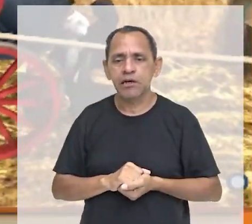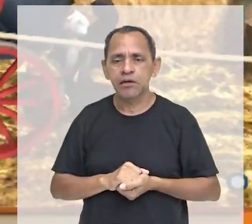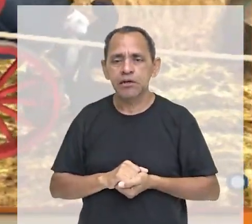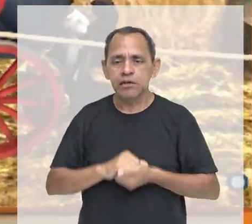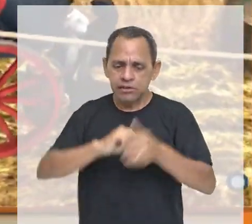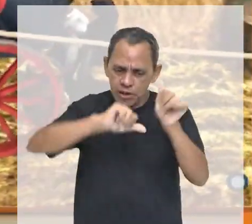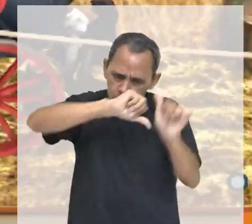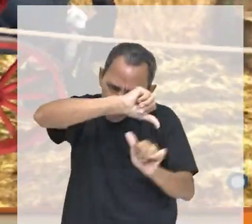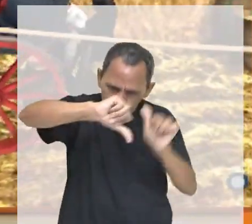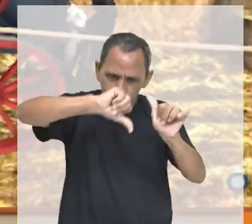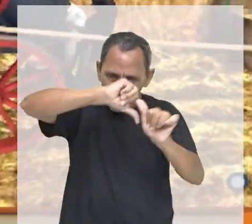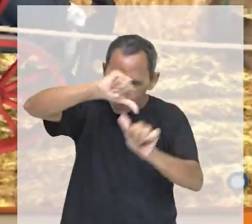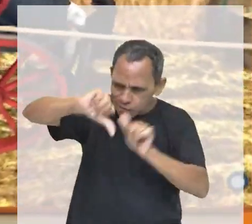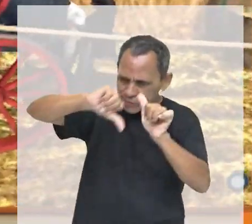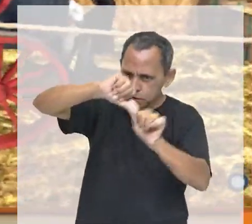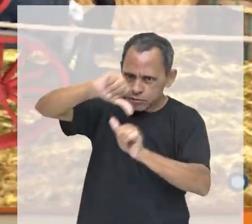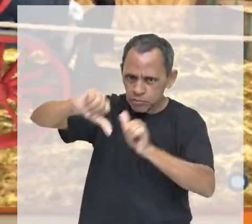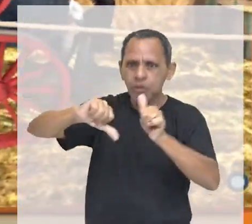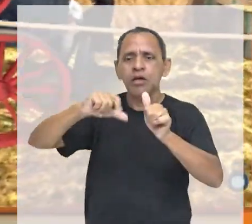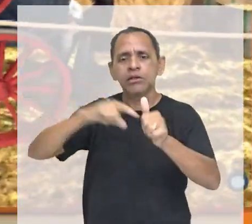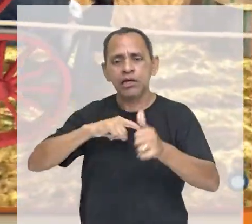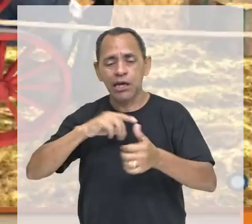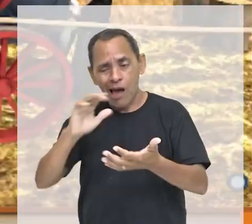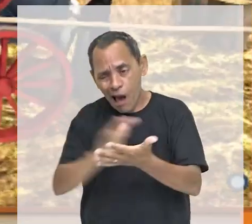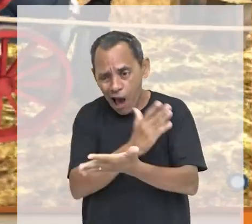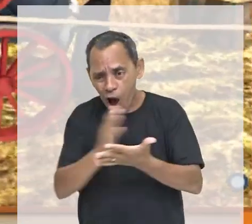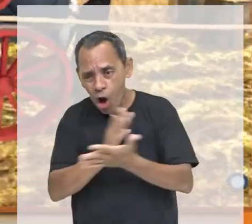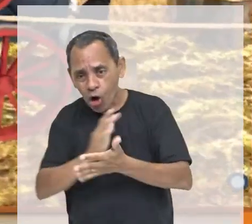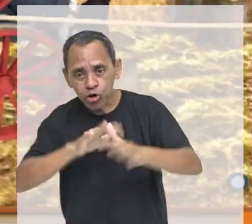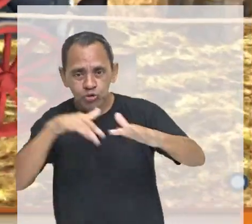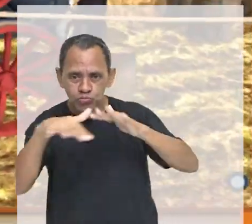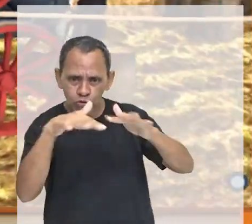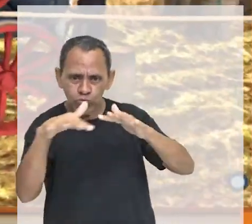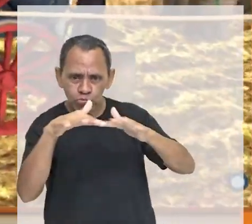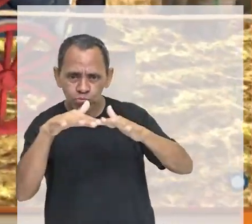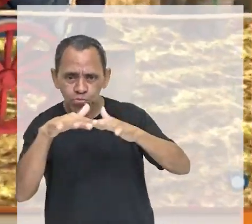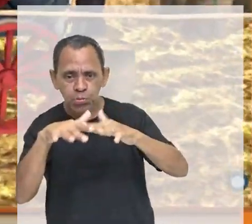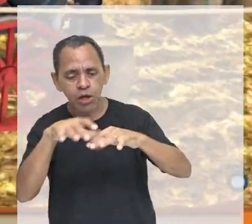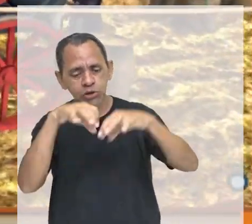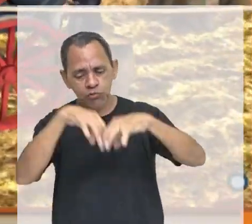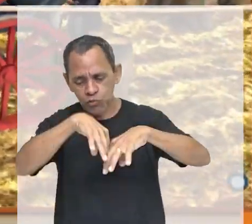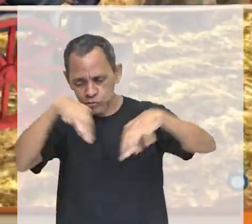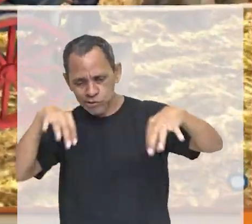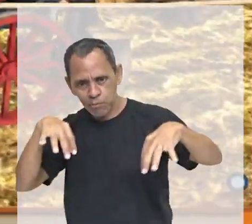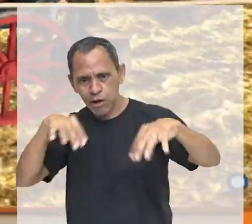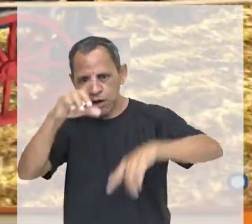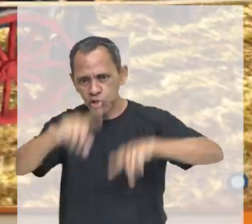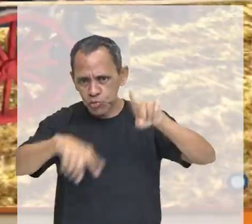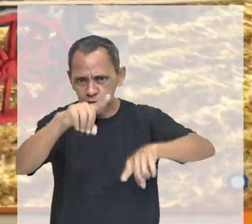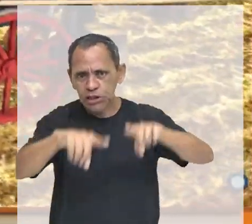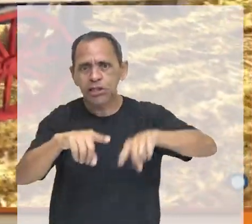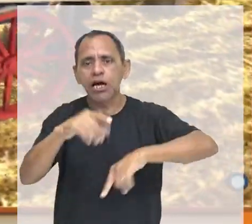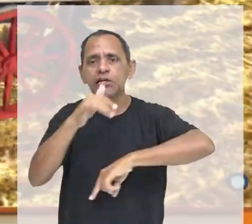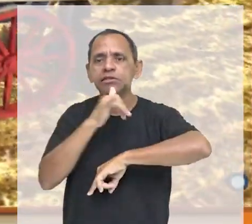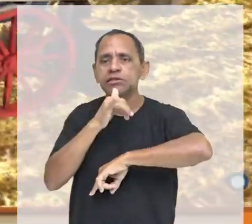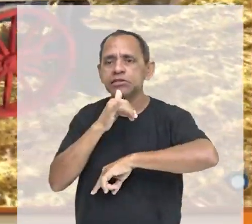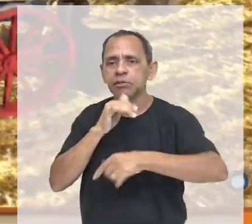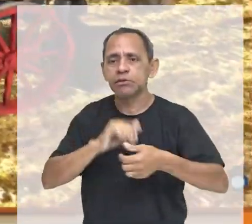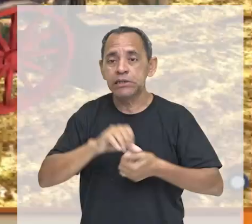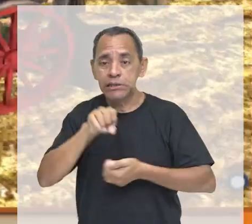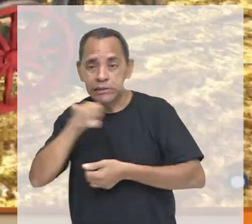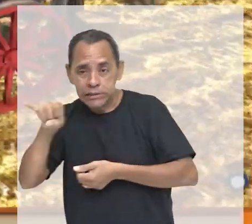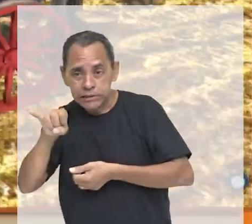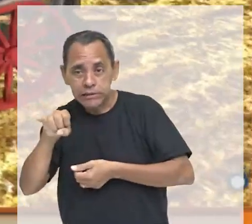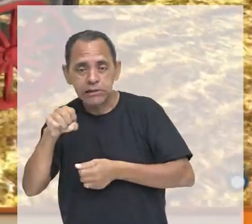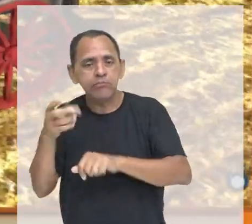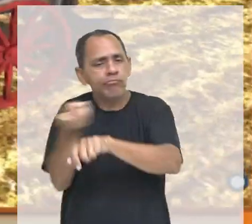lâminas, vão fazer aqueles movimentos e vão separar materiais ali. A exemplo de que, se você for procurar, tinha